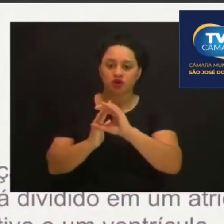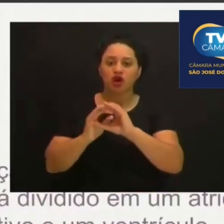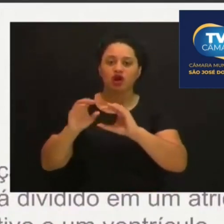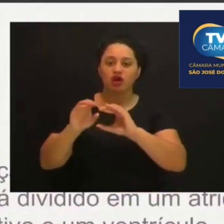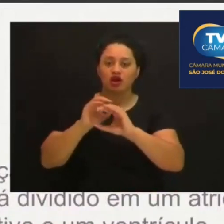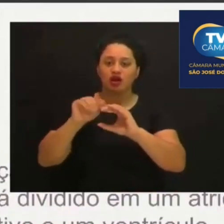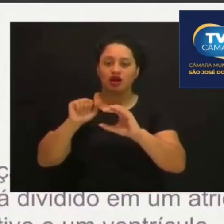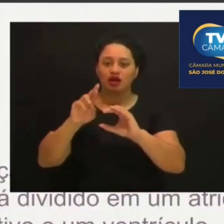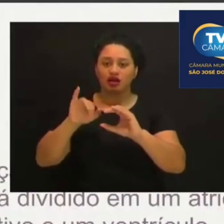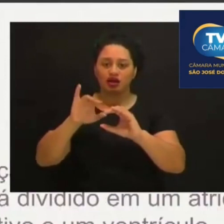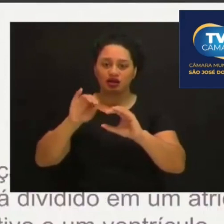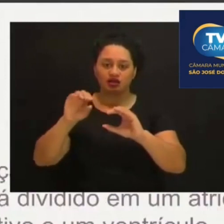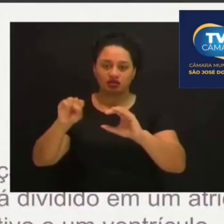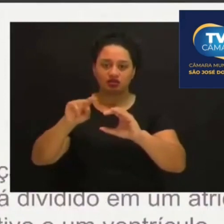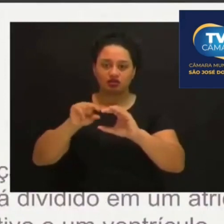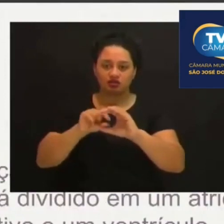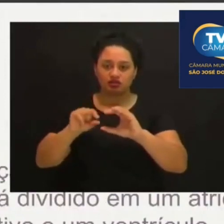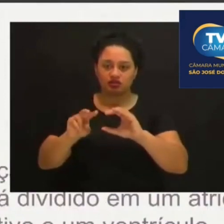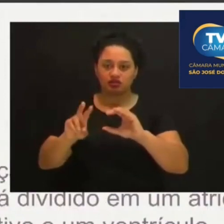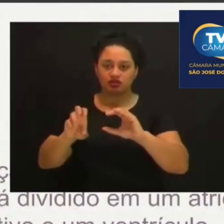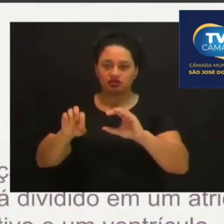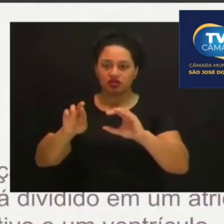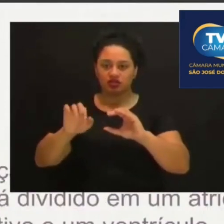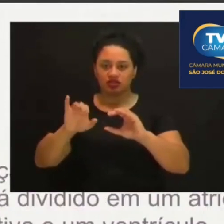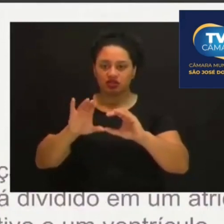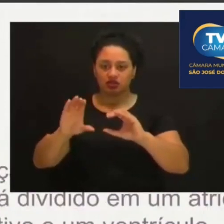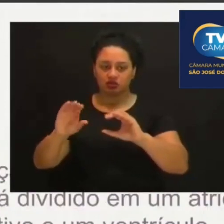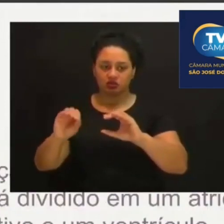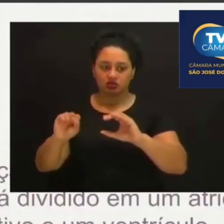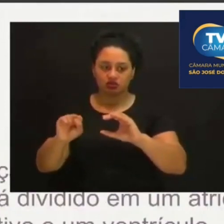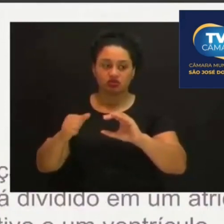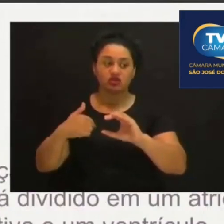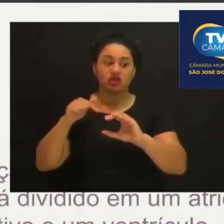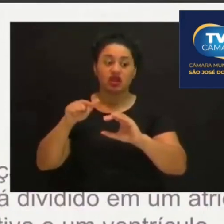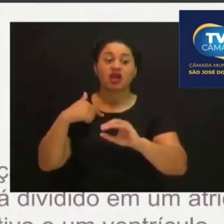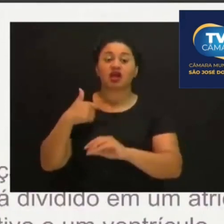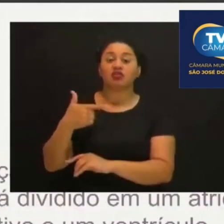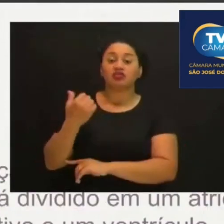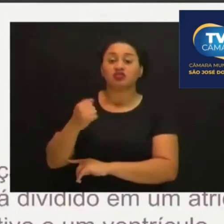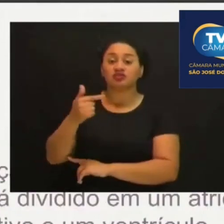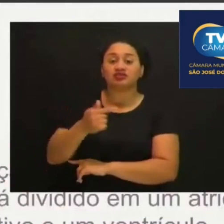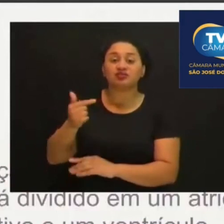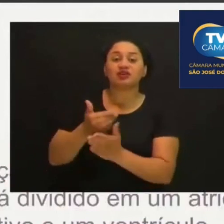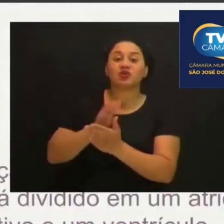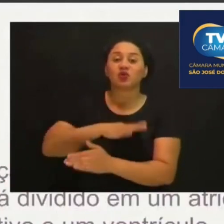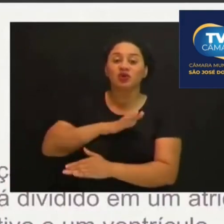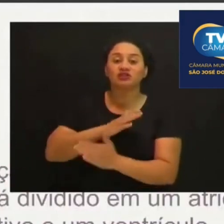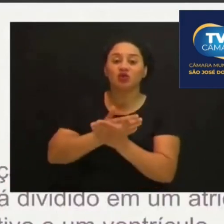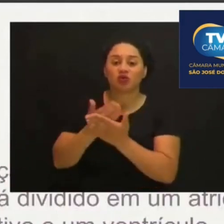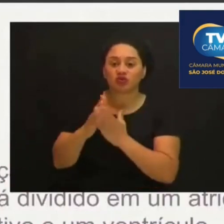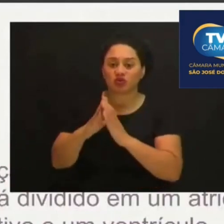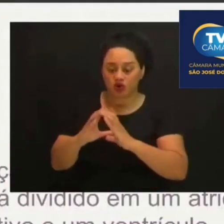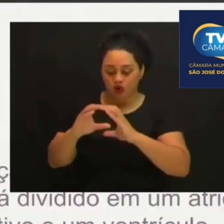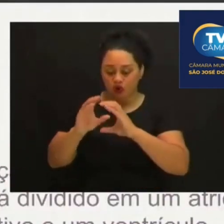ventrículos. Aqui, com 28 semanas, esse coração já começou a sua divisão. Ou seja, ele não